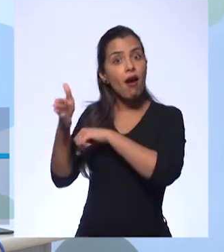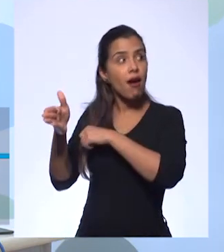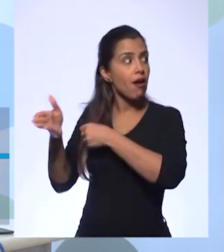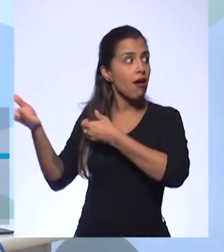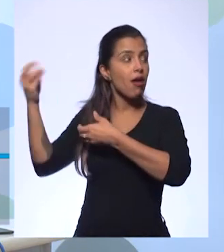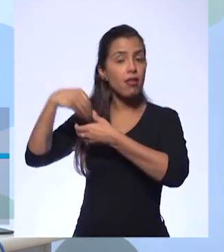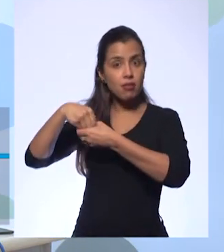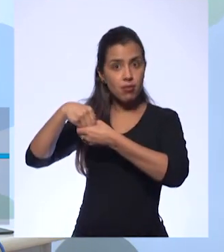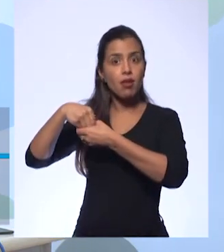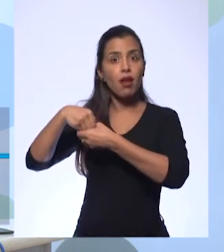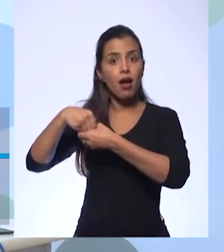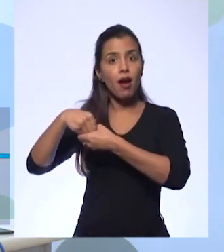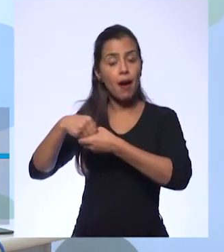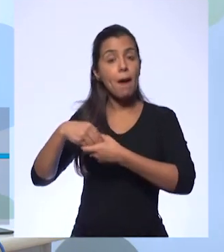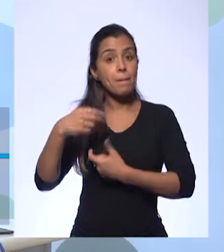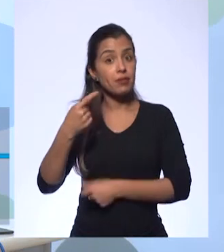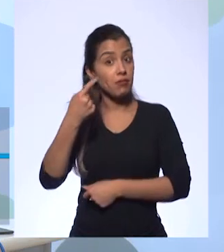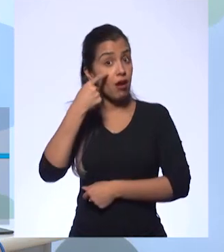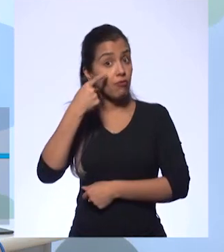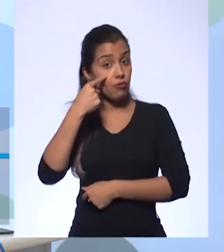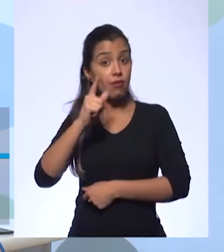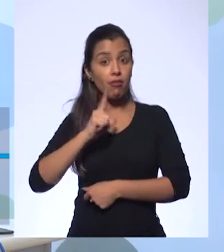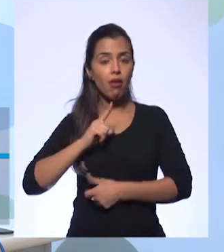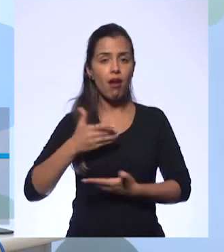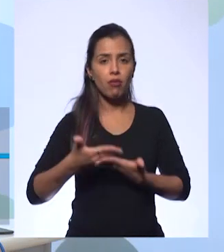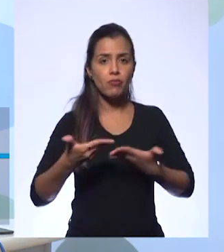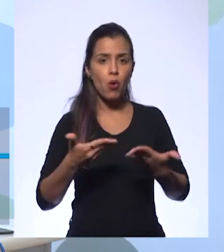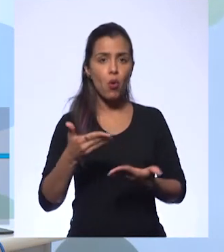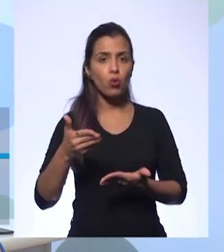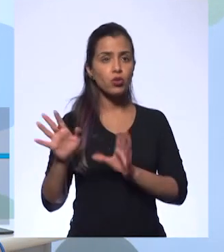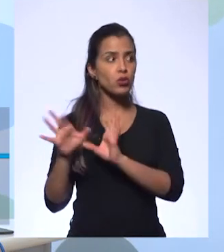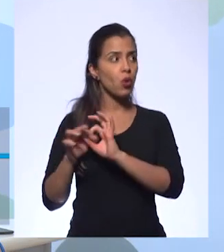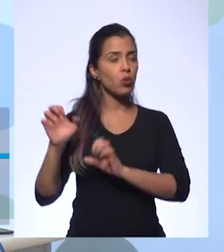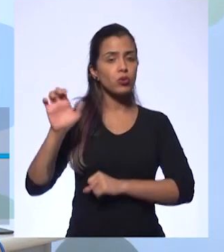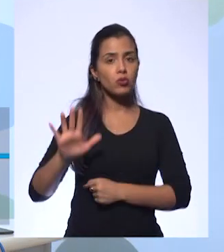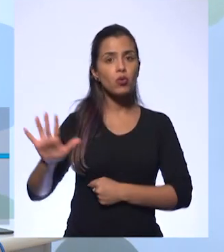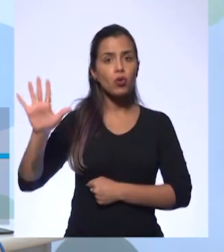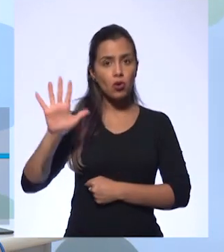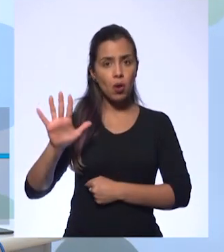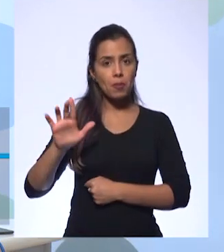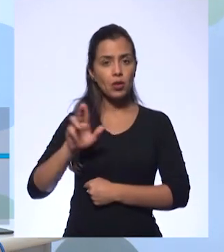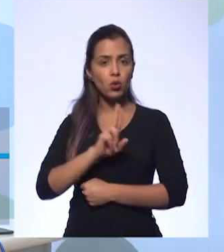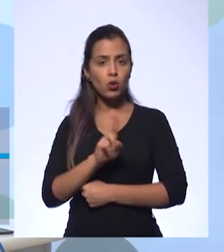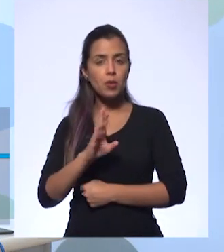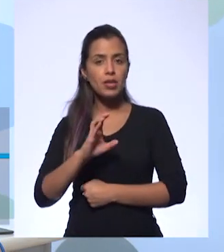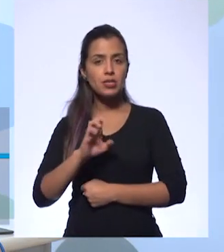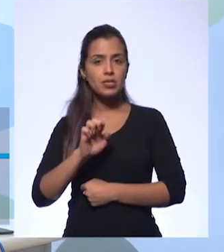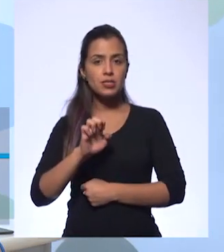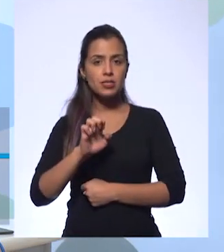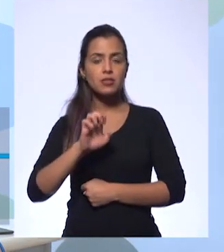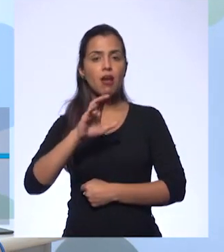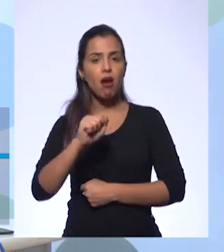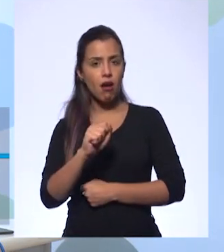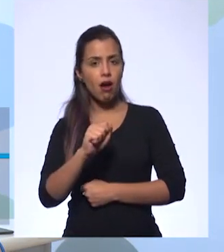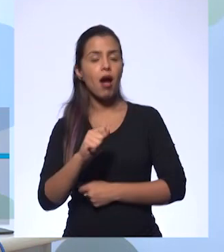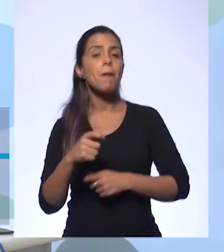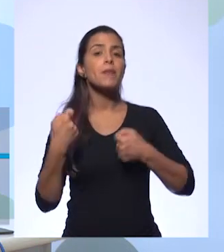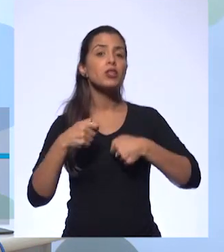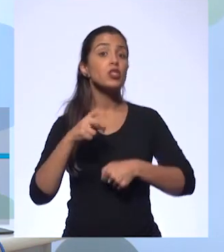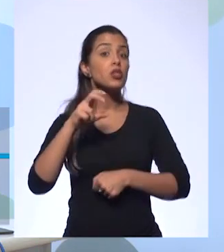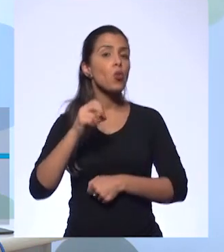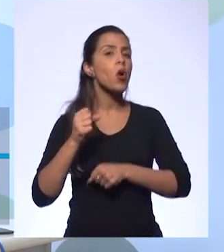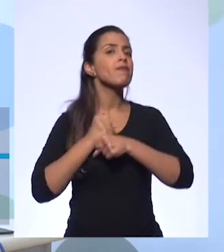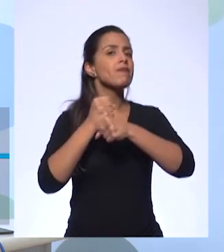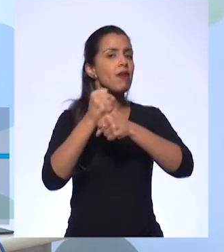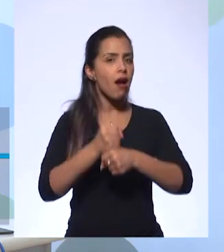um tempo. Tanto é que está aí essa união, que é chamada de SECA, 50 anos para ser definitivamente